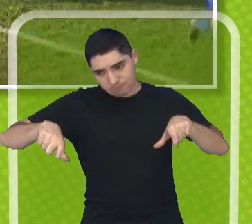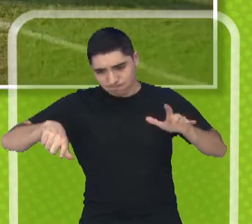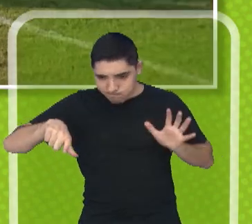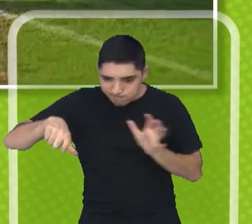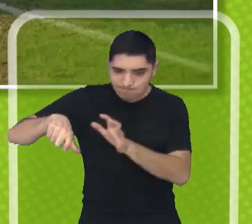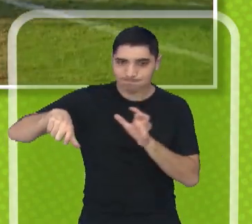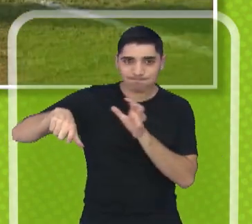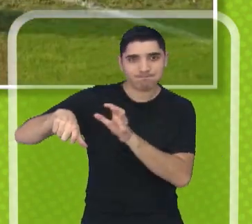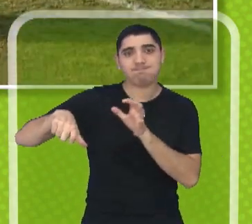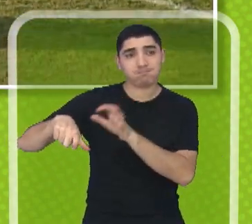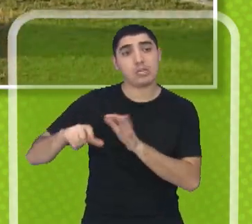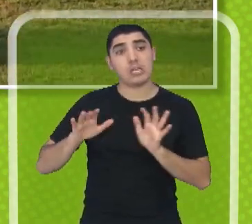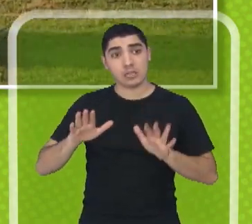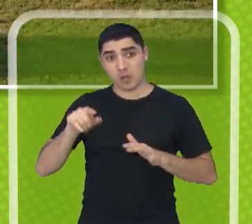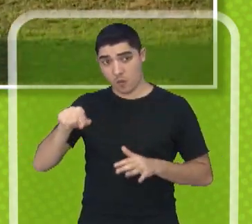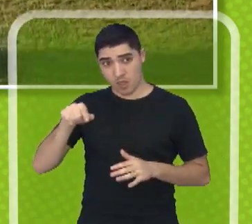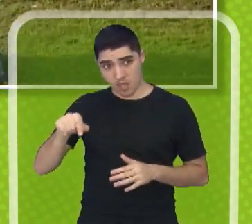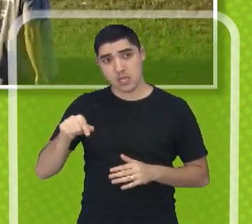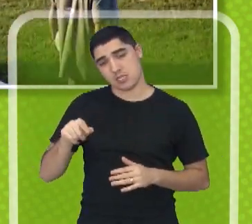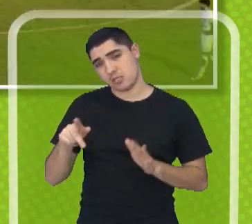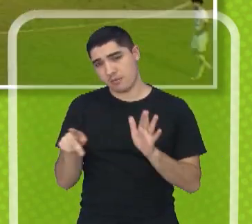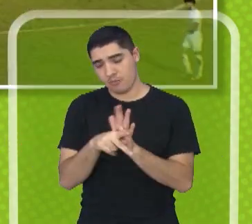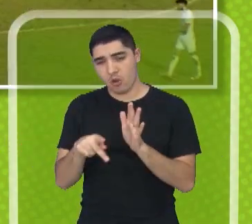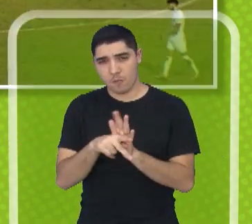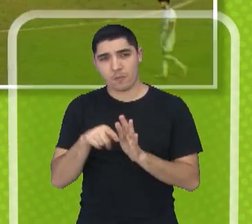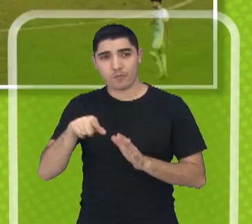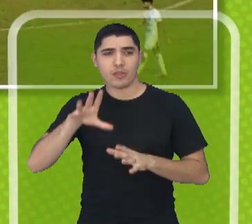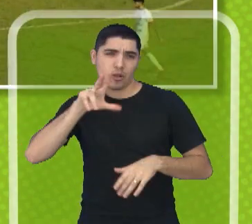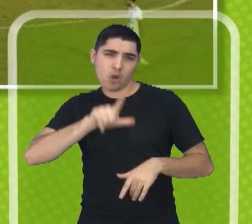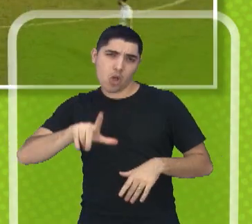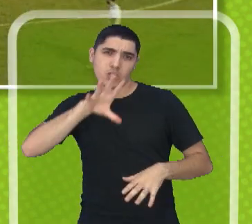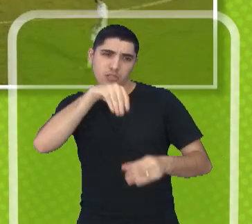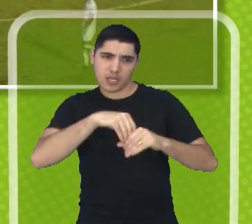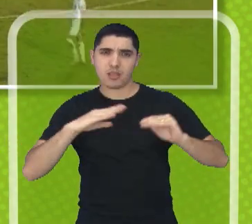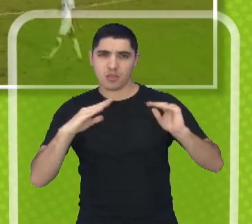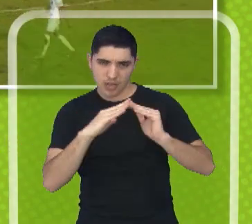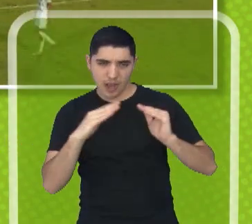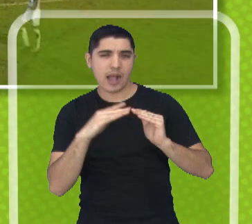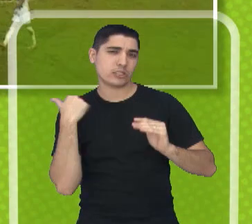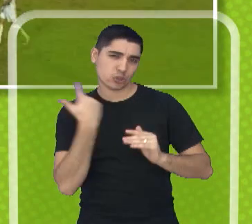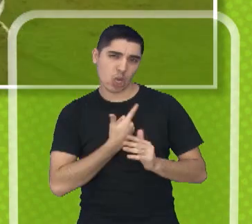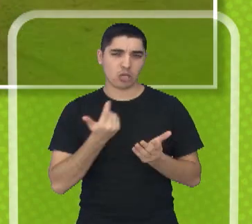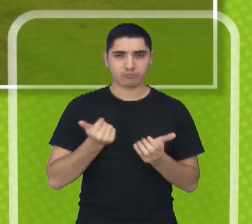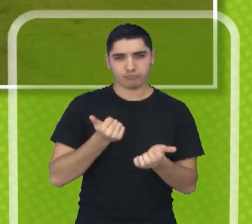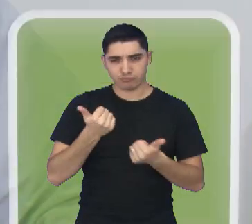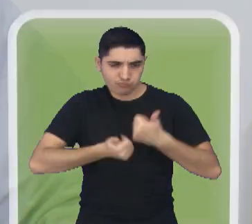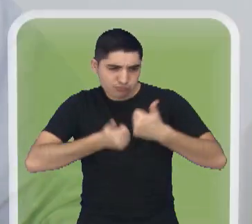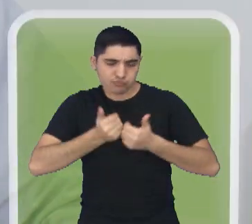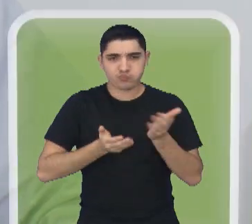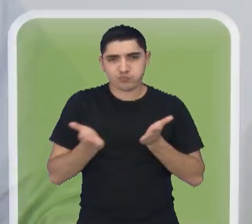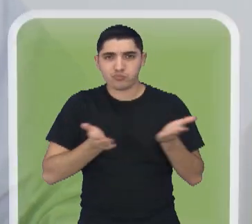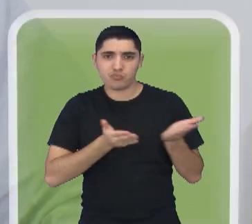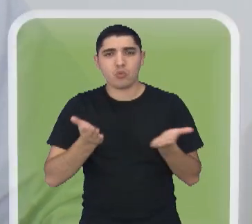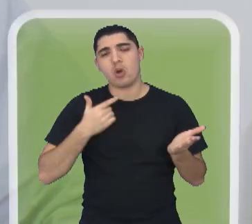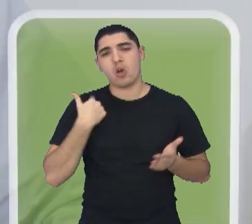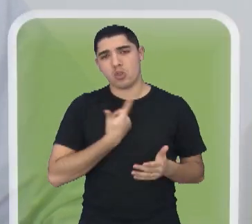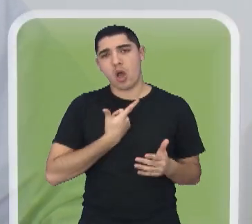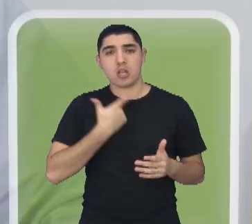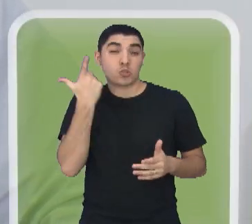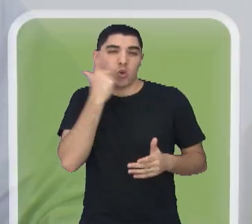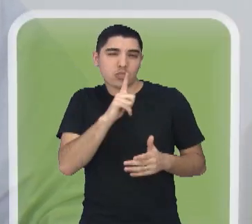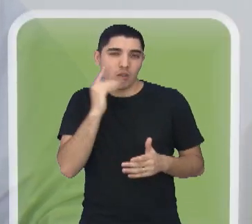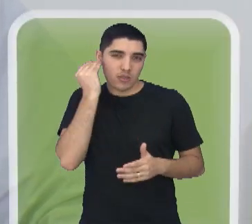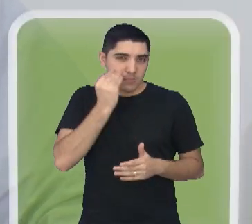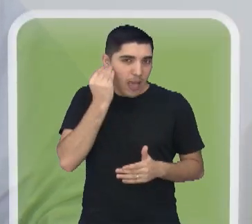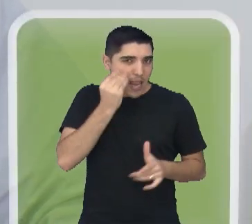já numa situação dessa, no jogo contra o Prudente, tudo bem que era um jogo em casa, então a gente soube também lidar com uma certa vantagem já, e a gente